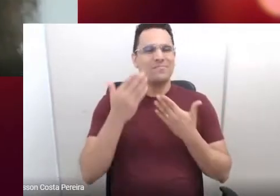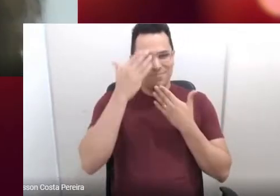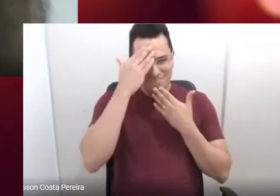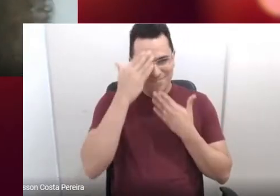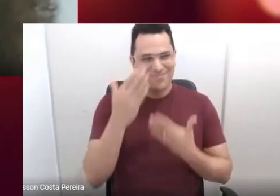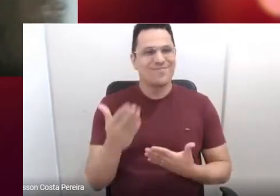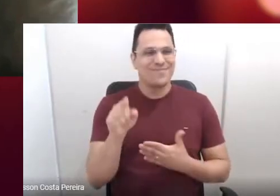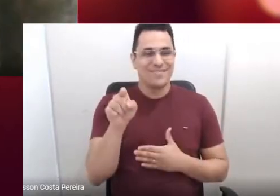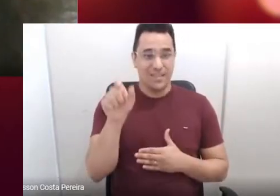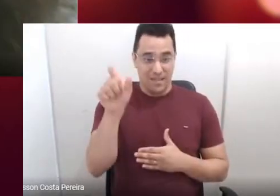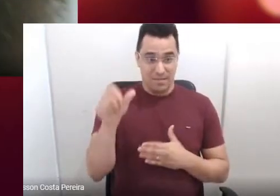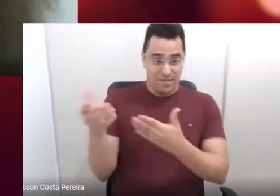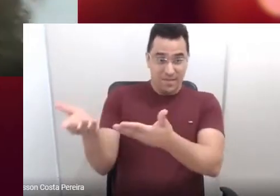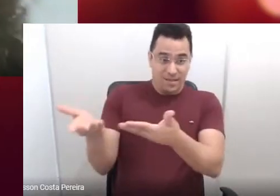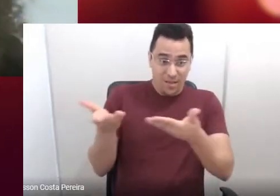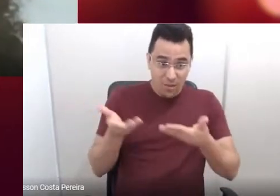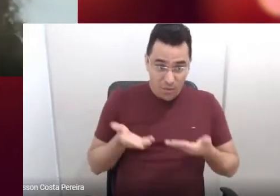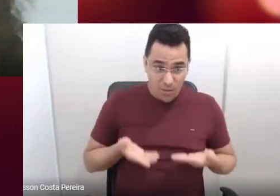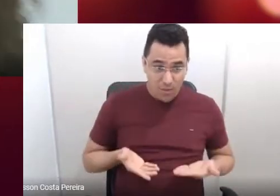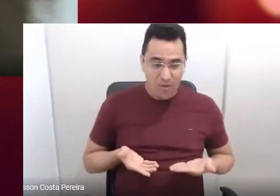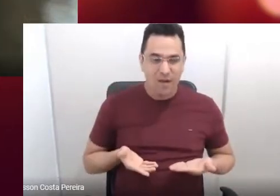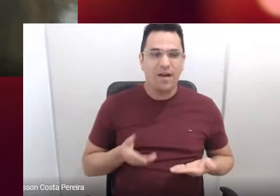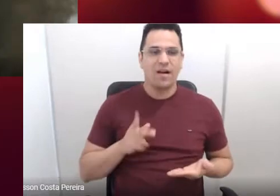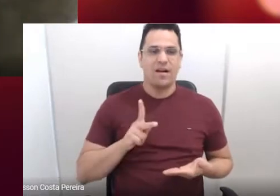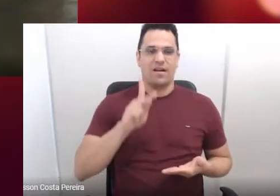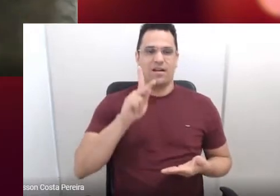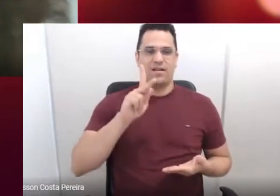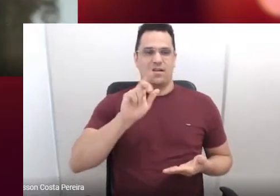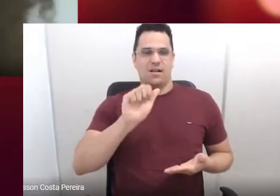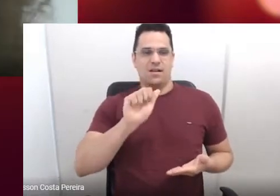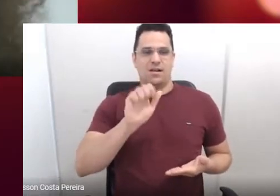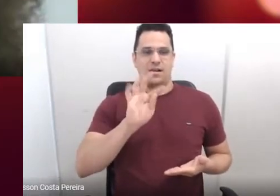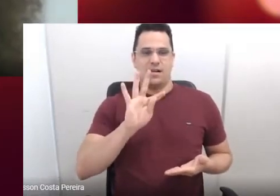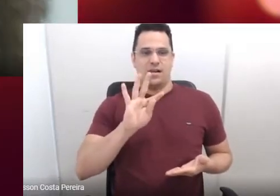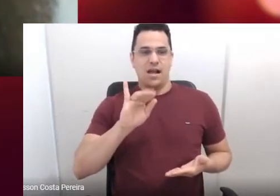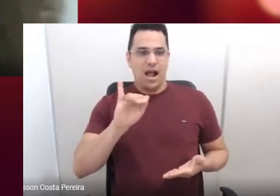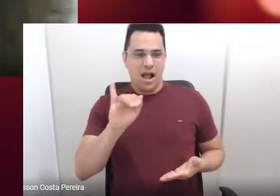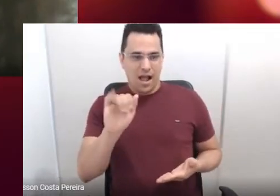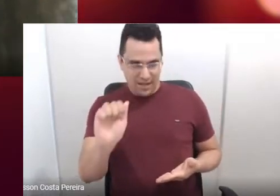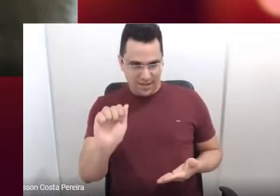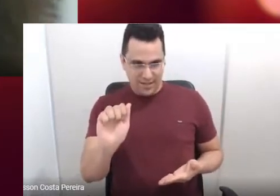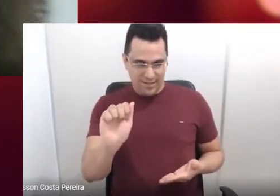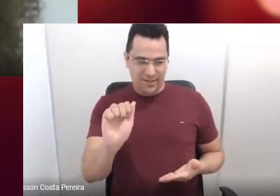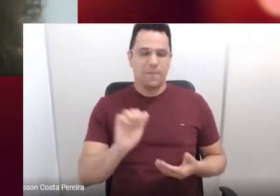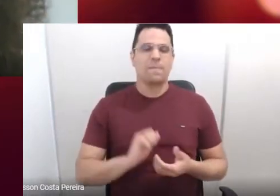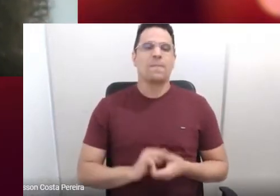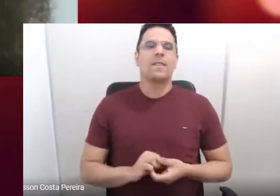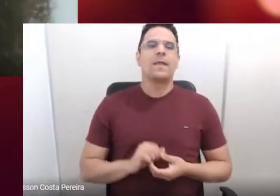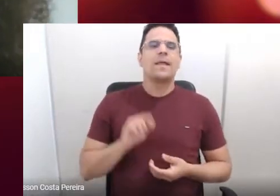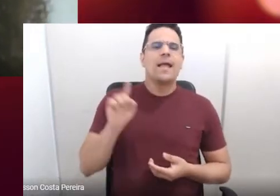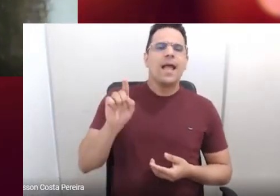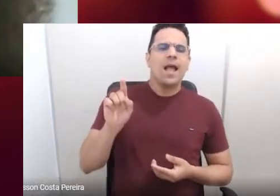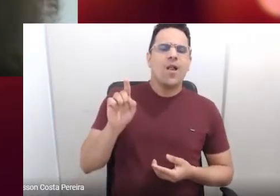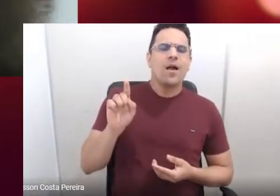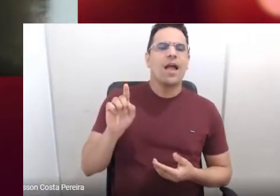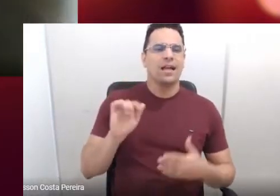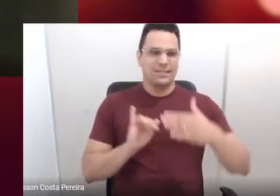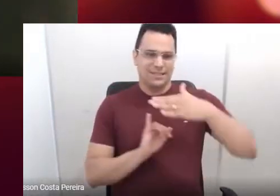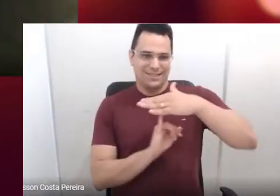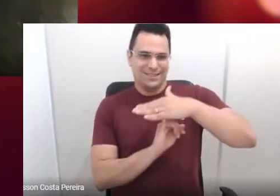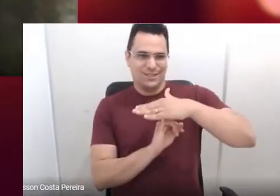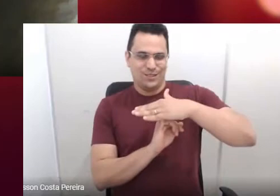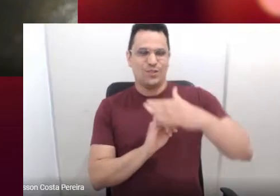como convidada a colega Kátia Regiane da Silva Rufino, colega lá do